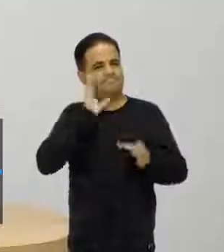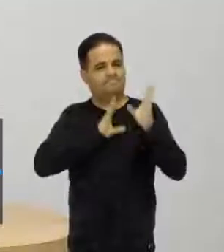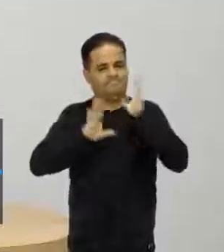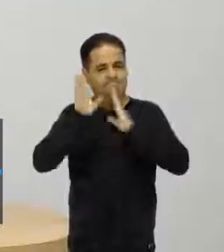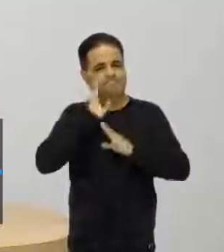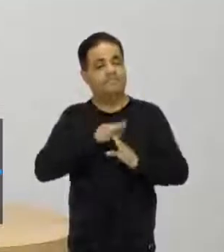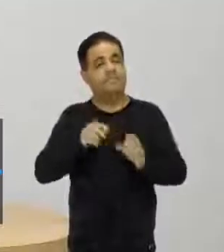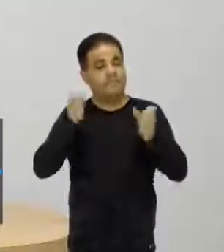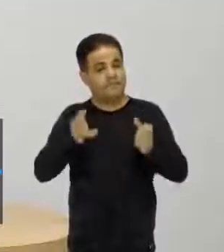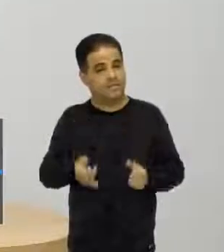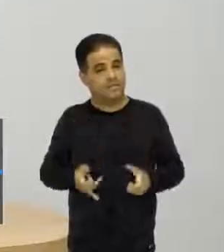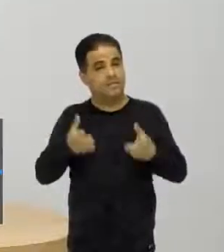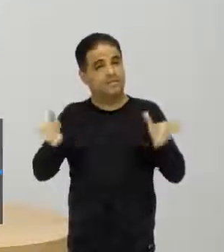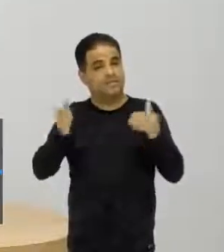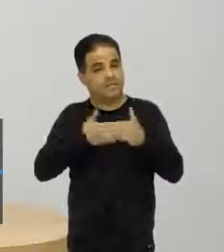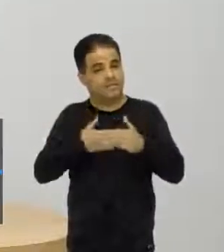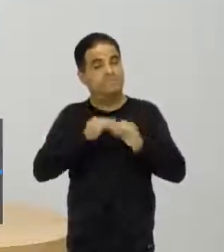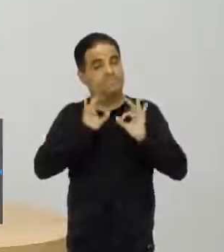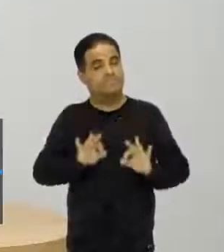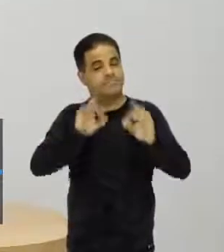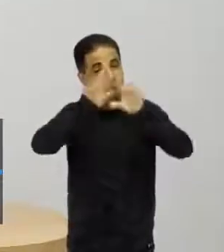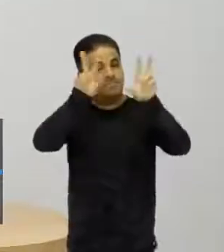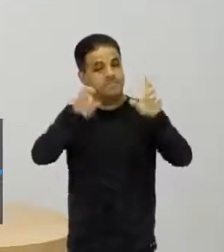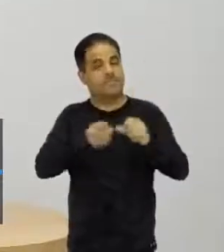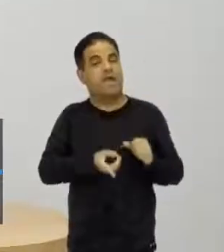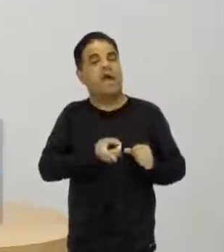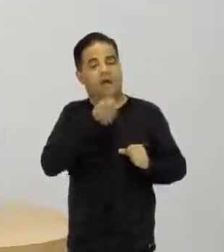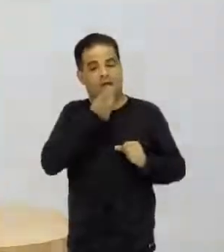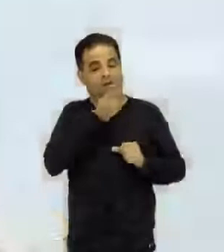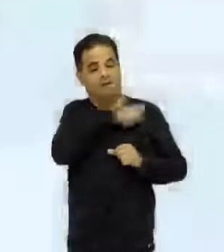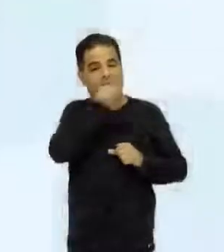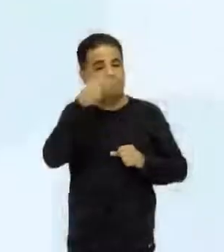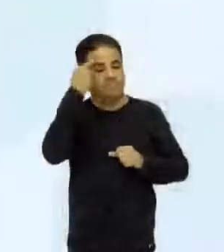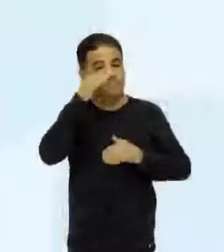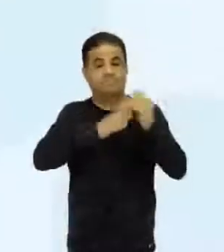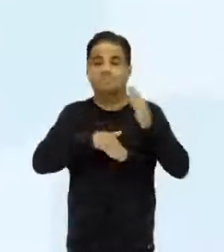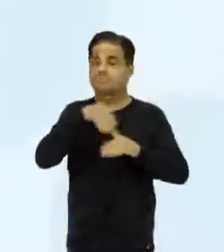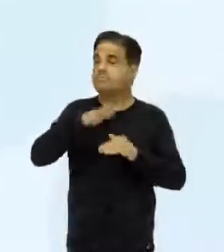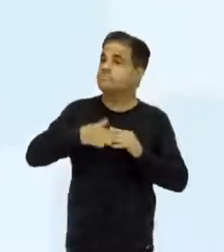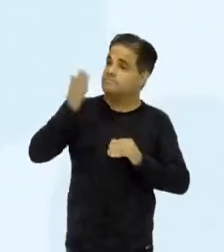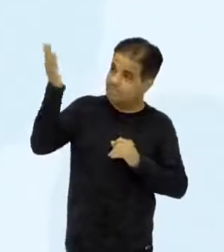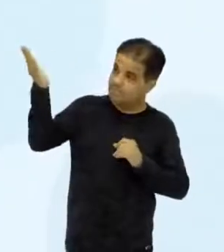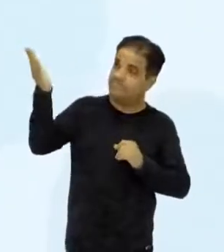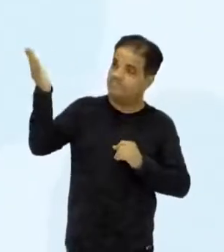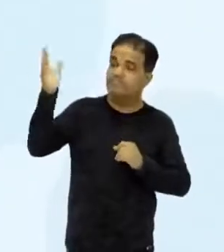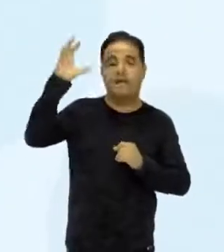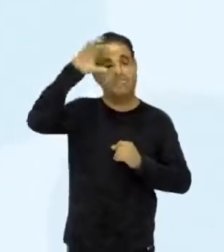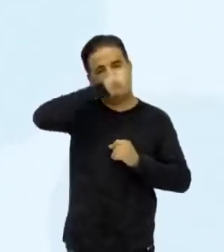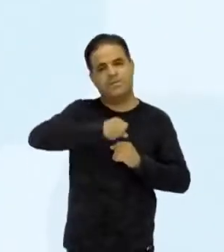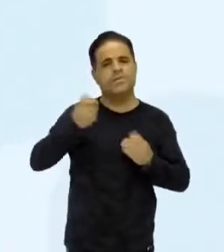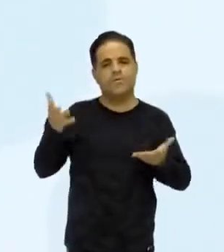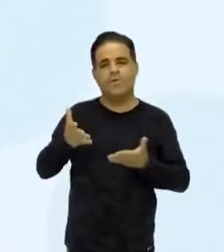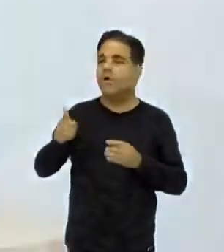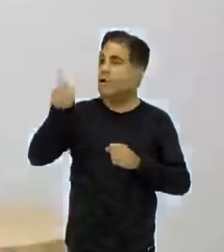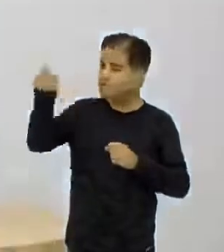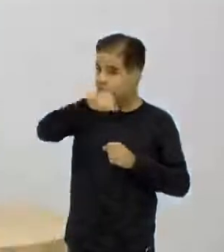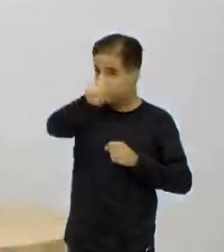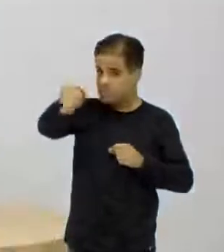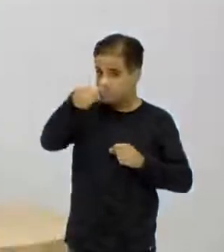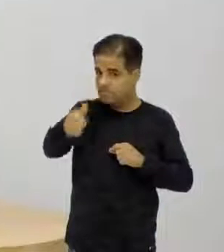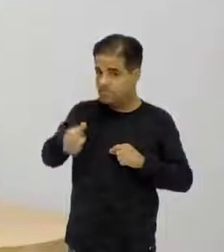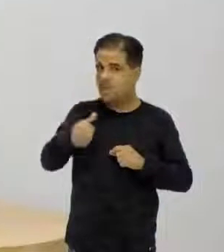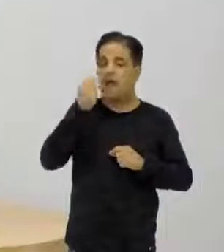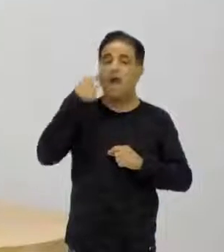com Darwin. chave de Fechamos ouro. com o Darwin, então tá aí para vocês a habilidade, né, na tela. E para vocês, né, aí,